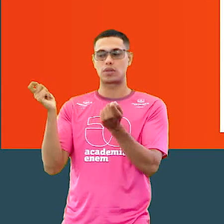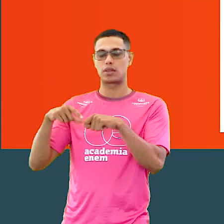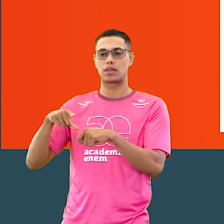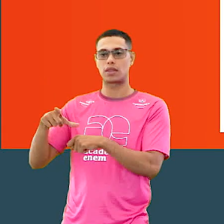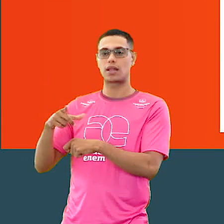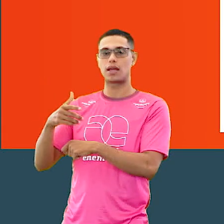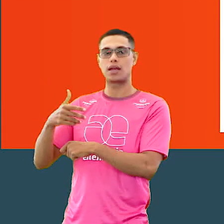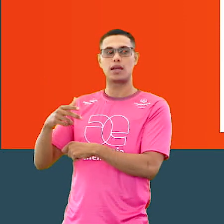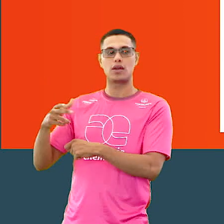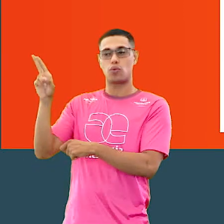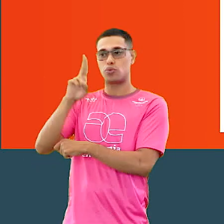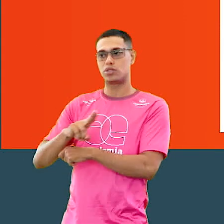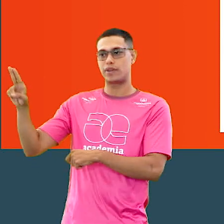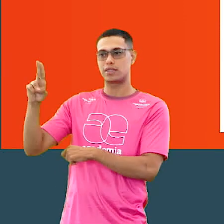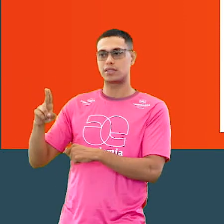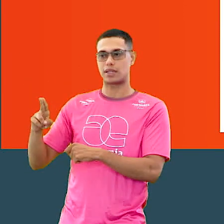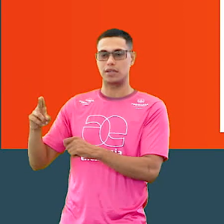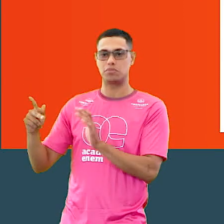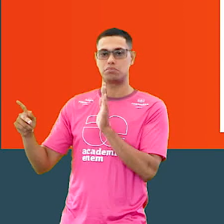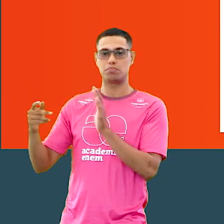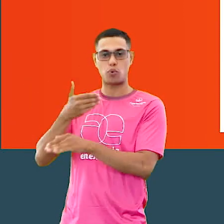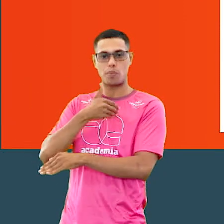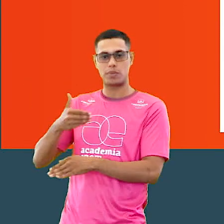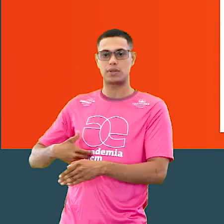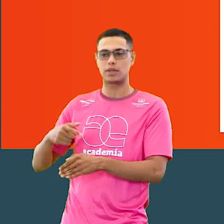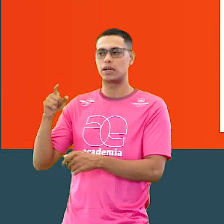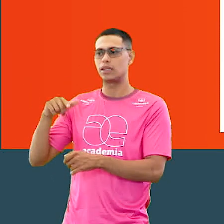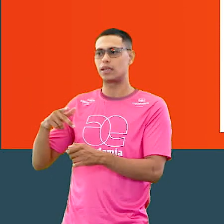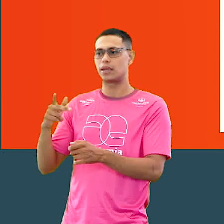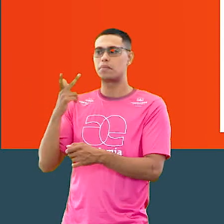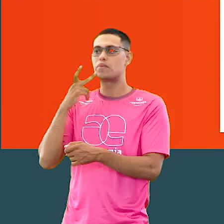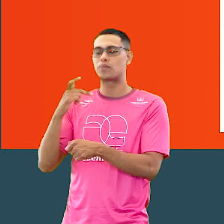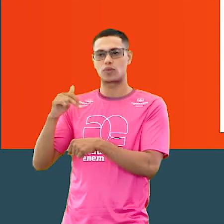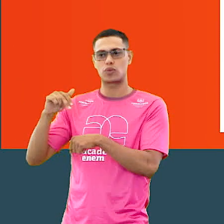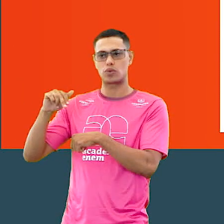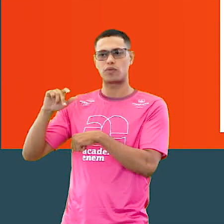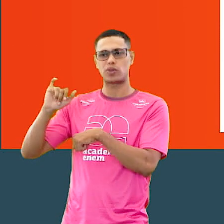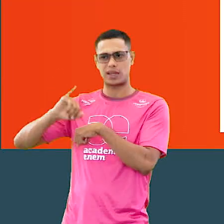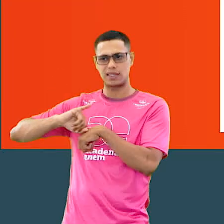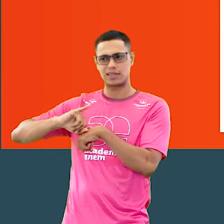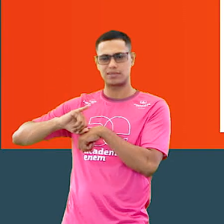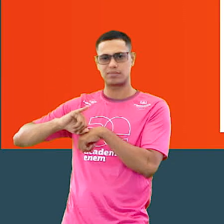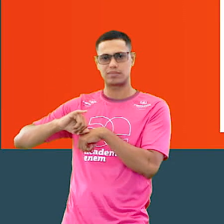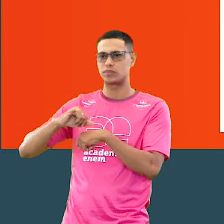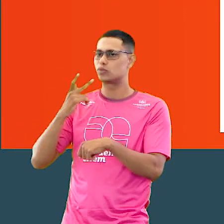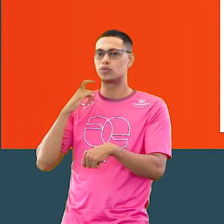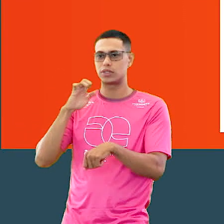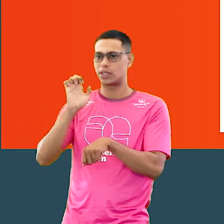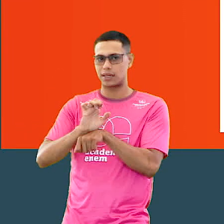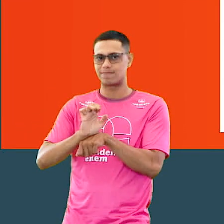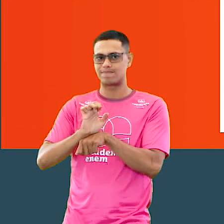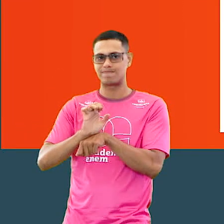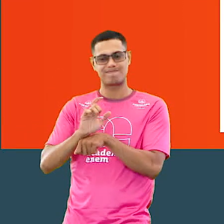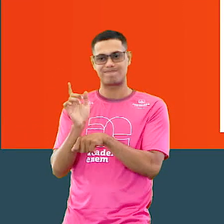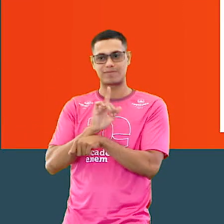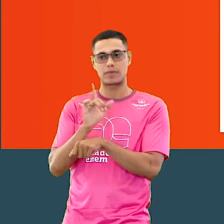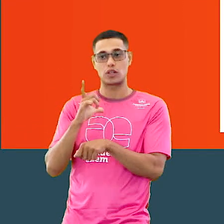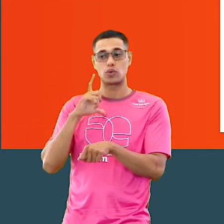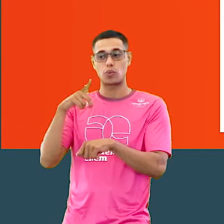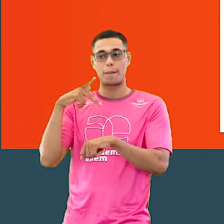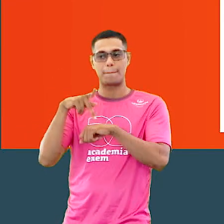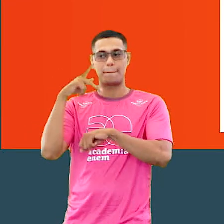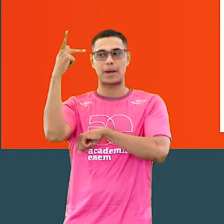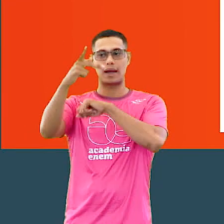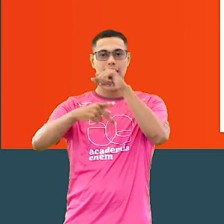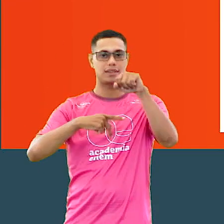de Fortaleza, só do Ceará, do país todo. Então, vocês sabem que o